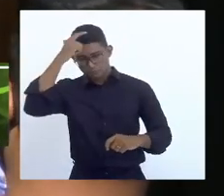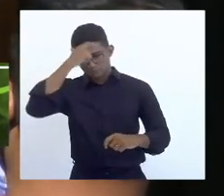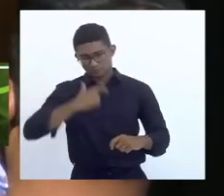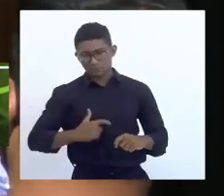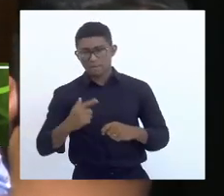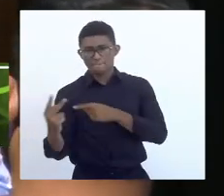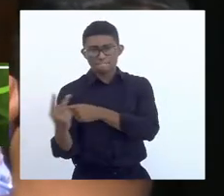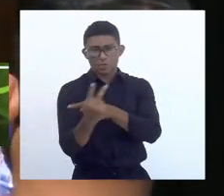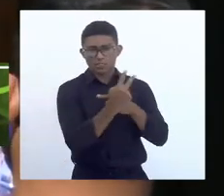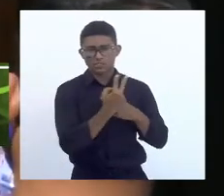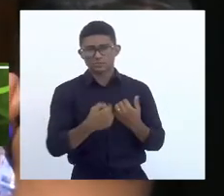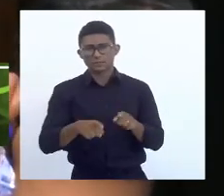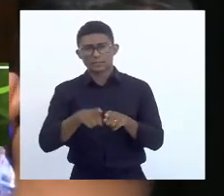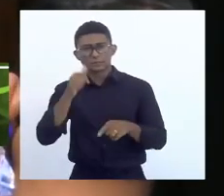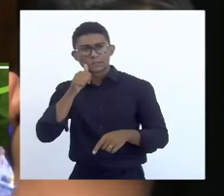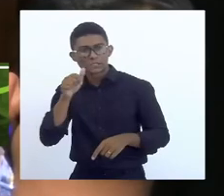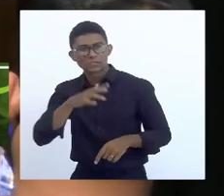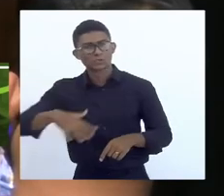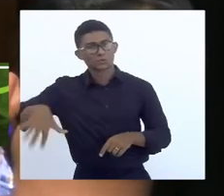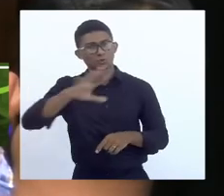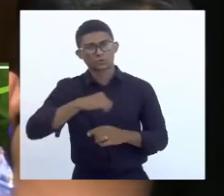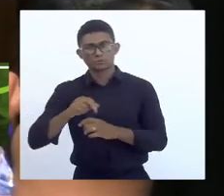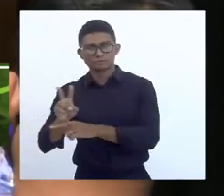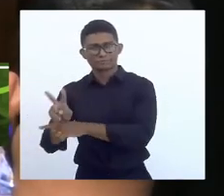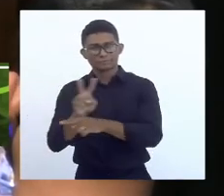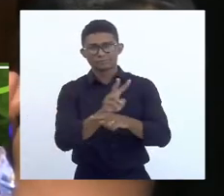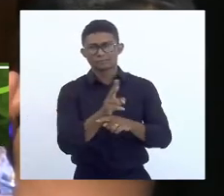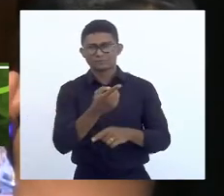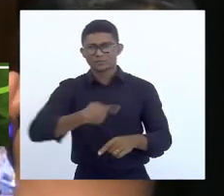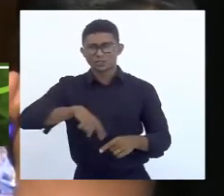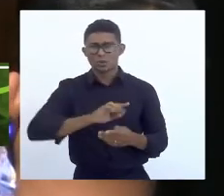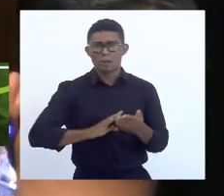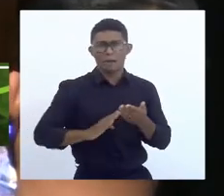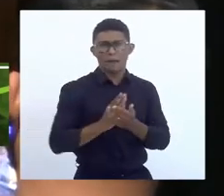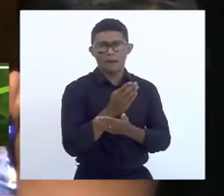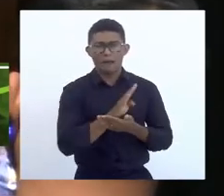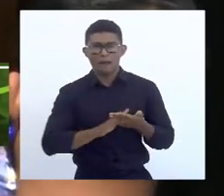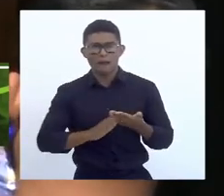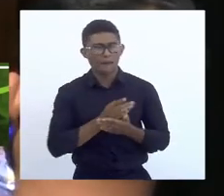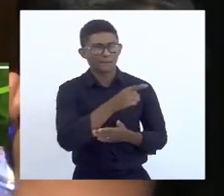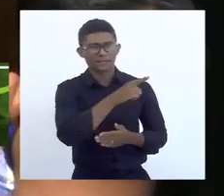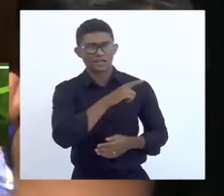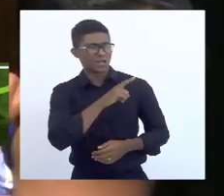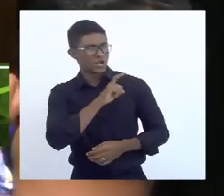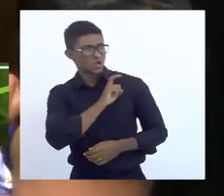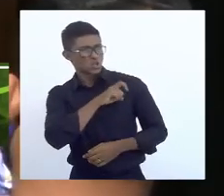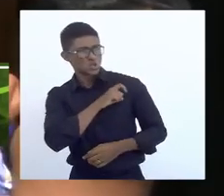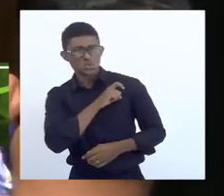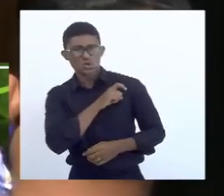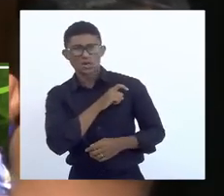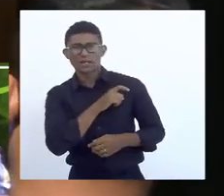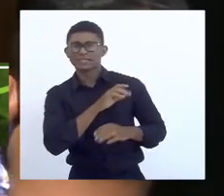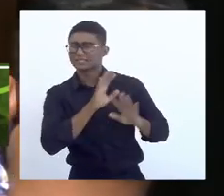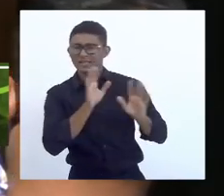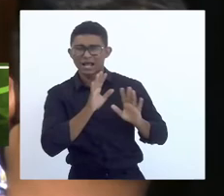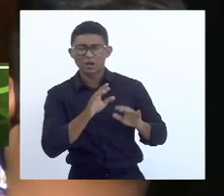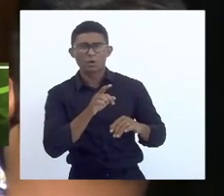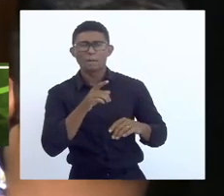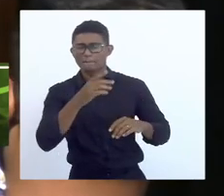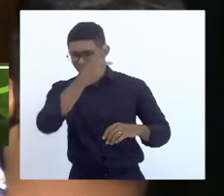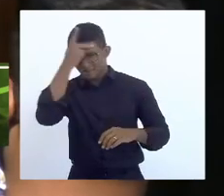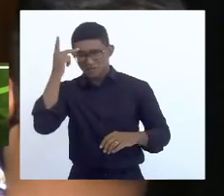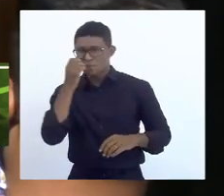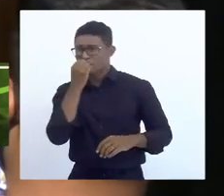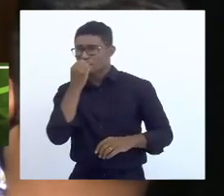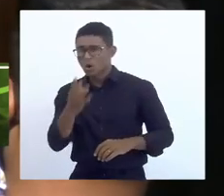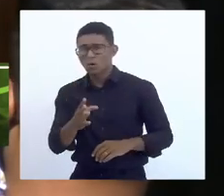todas as mulheres. O que nos incomoda não é o grito dos ruins, mas é o silêncio dos bons. E esse espaço aqui é um